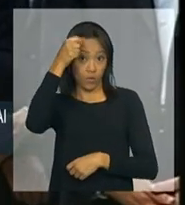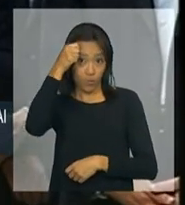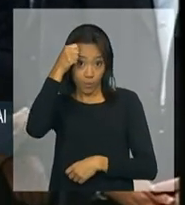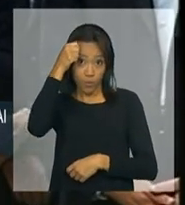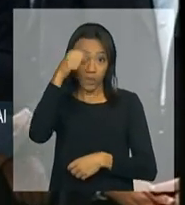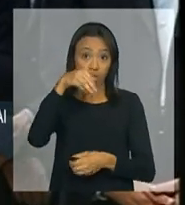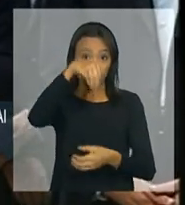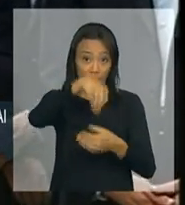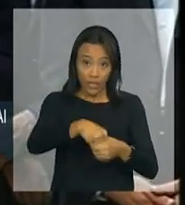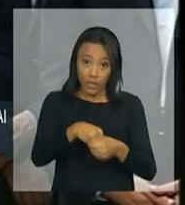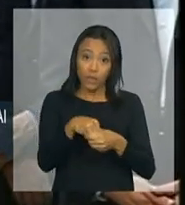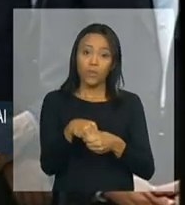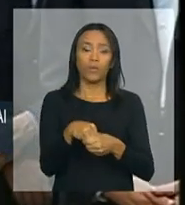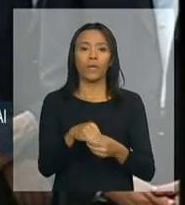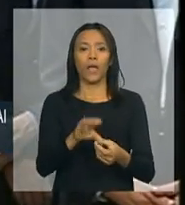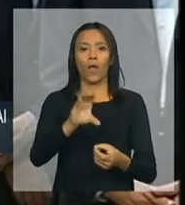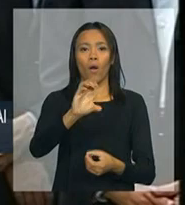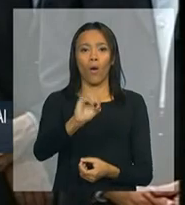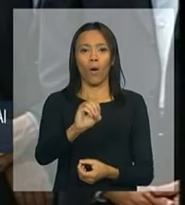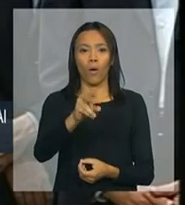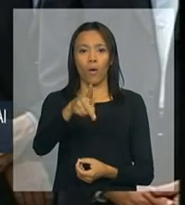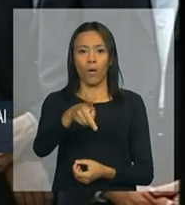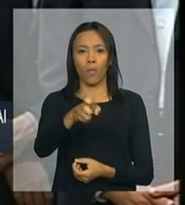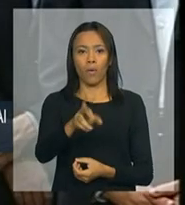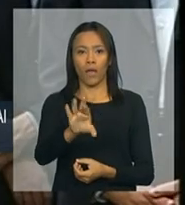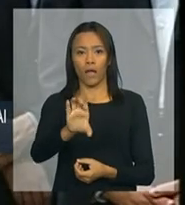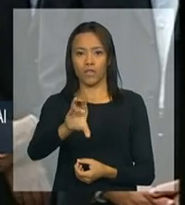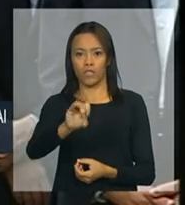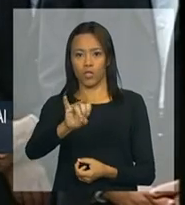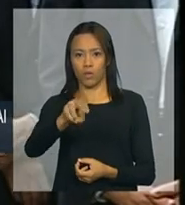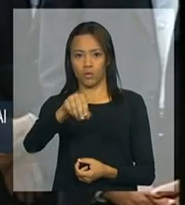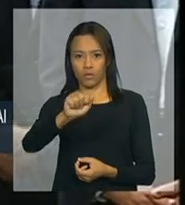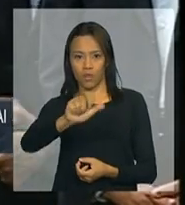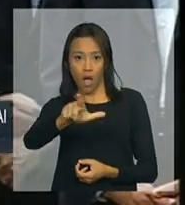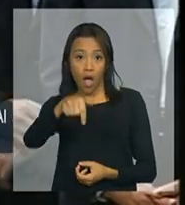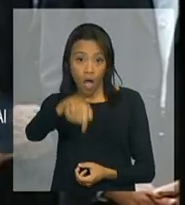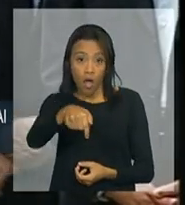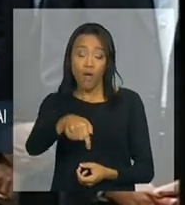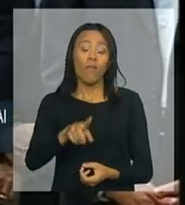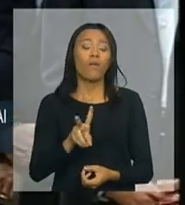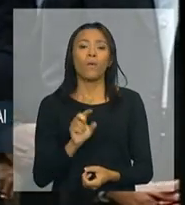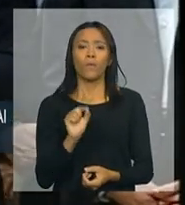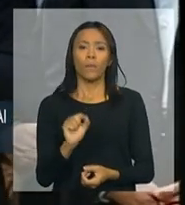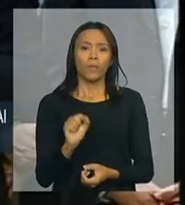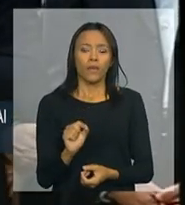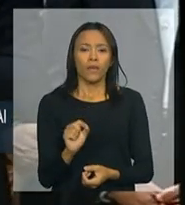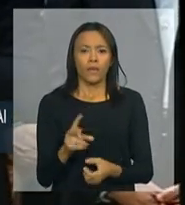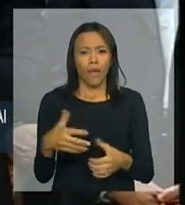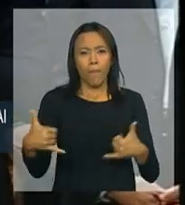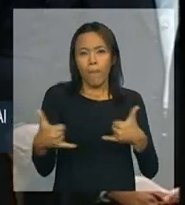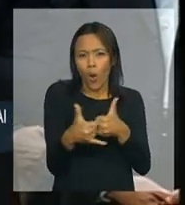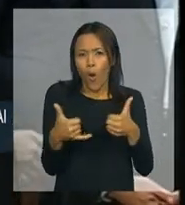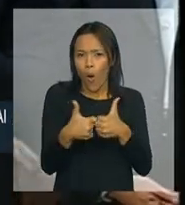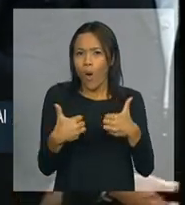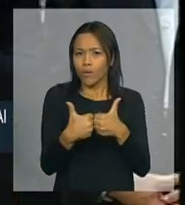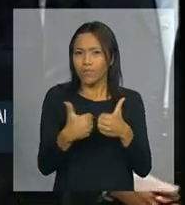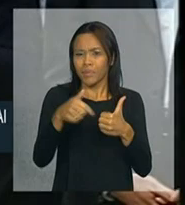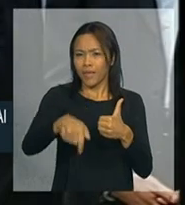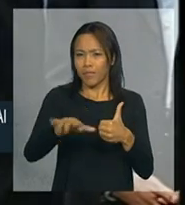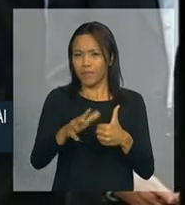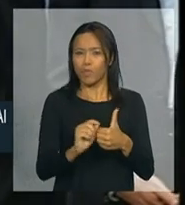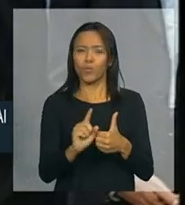de Controle da Prefeitura, que é excepcional, do prefeito Eduardo Paes, que fica próximo daqui, a menos de